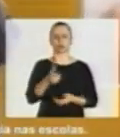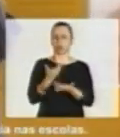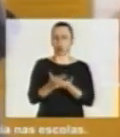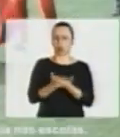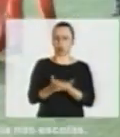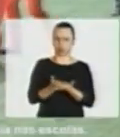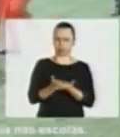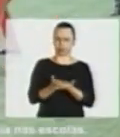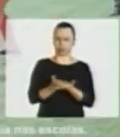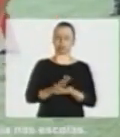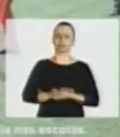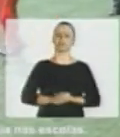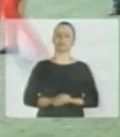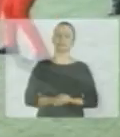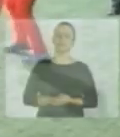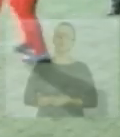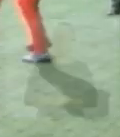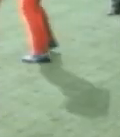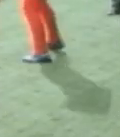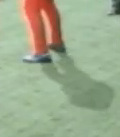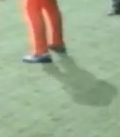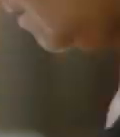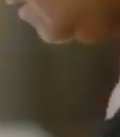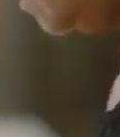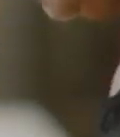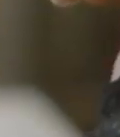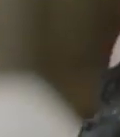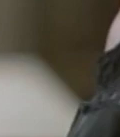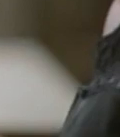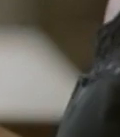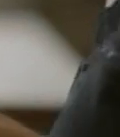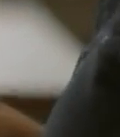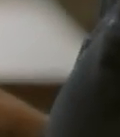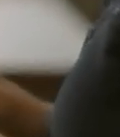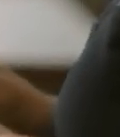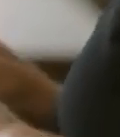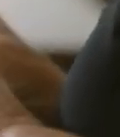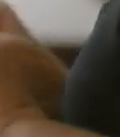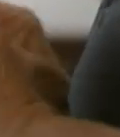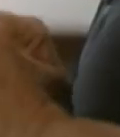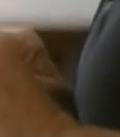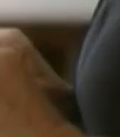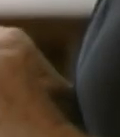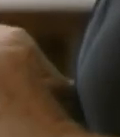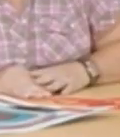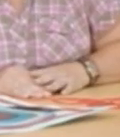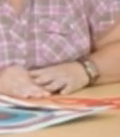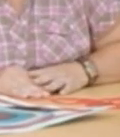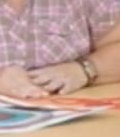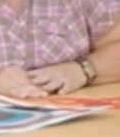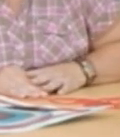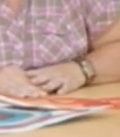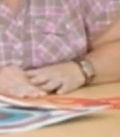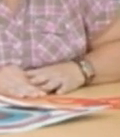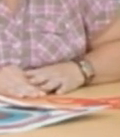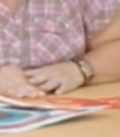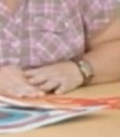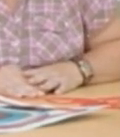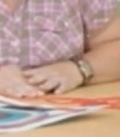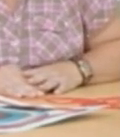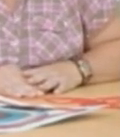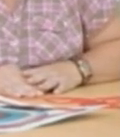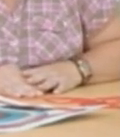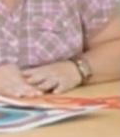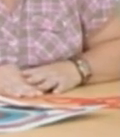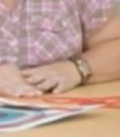com deficiência nas escolas numa escola adultos com diferentes tipos de deficiências jogam bola com o auxílio de professores mulher faz